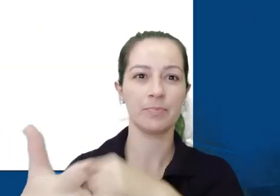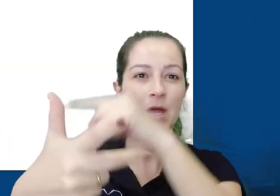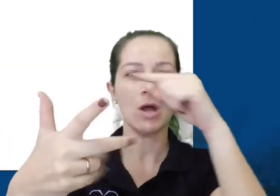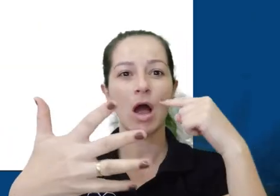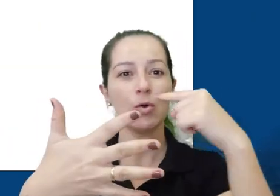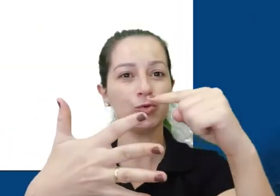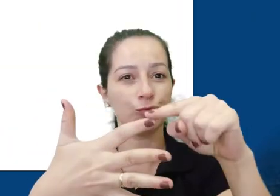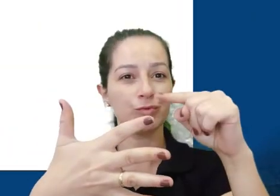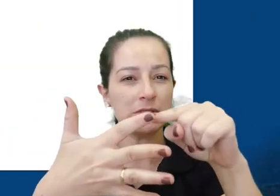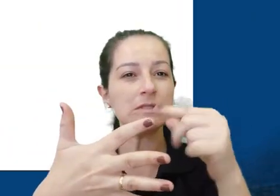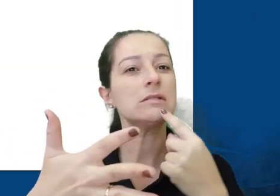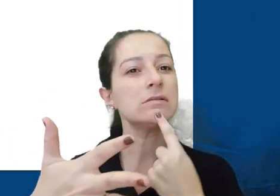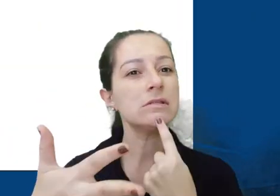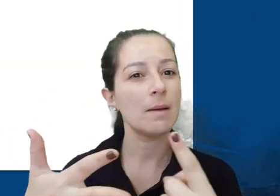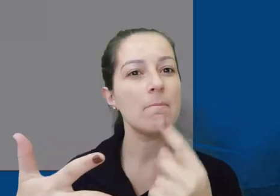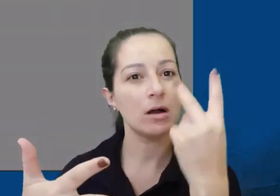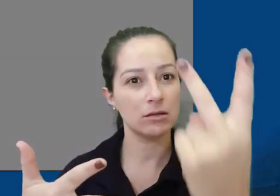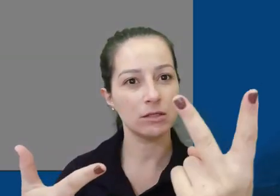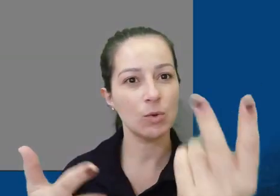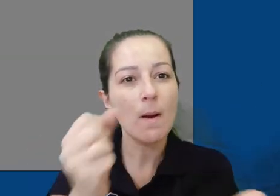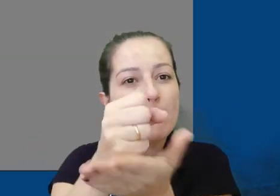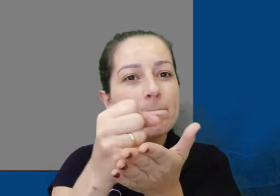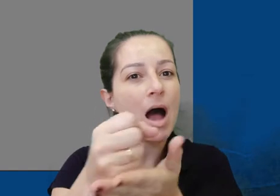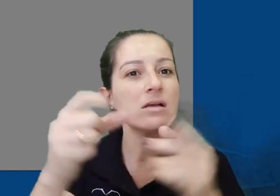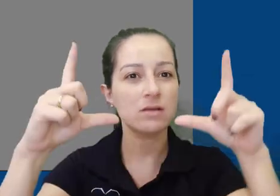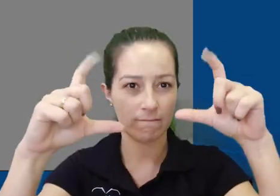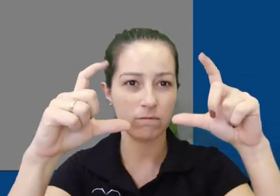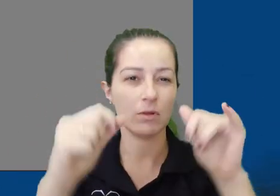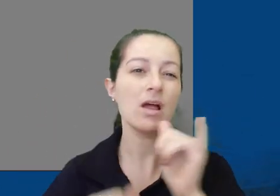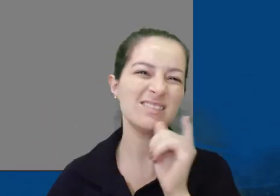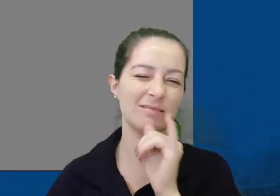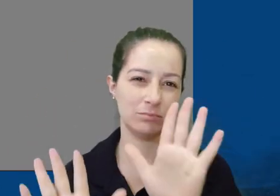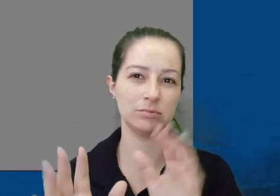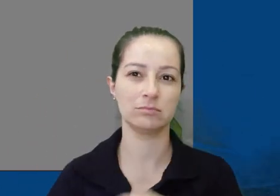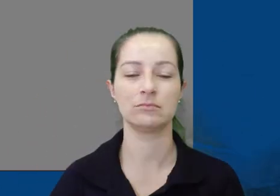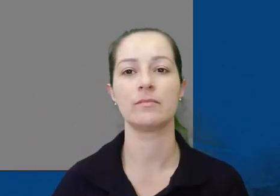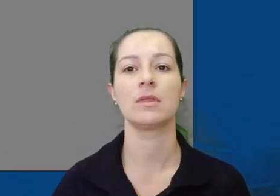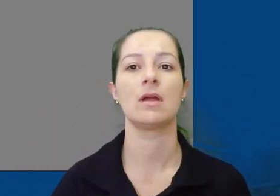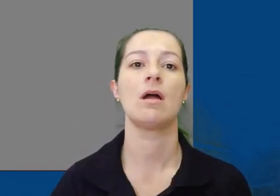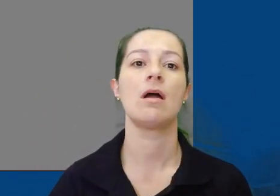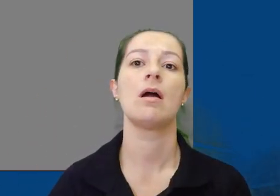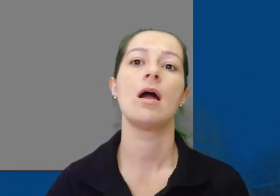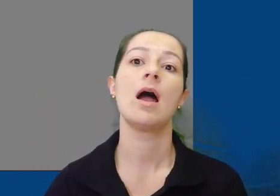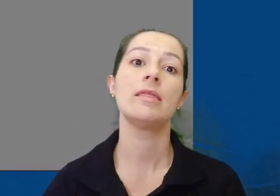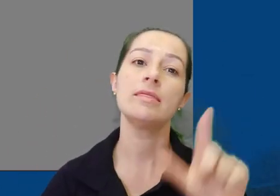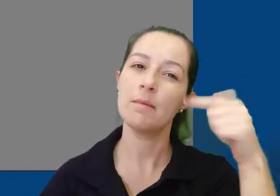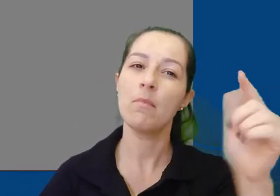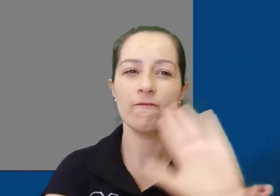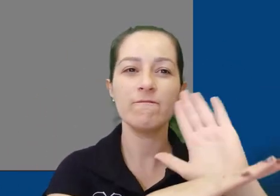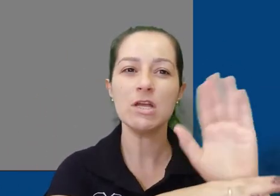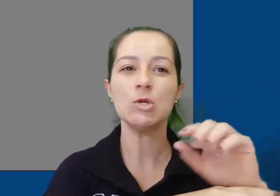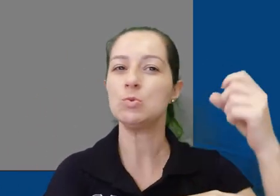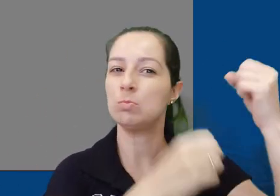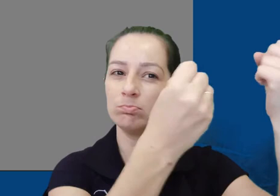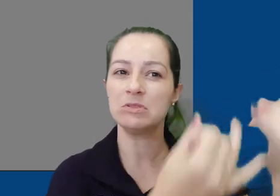vou criar aí um segundo tópico que chamarei de semana dois básicos da fotografia a motivo de demonstração com o assunto de meu